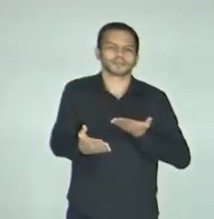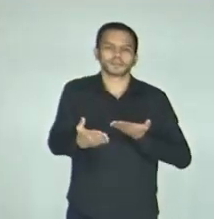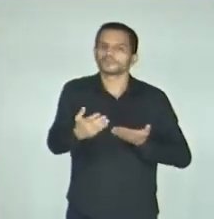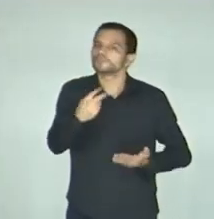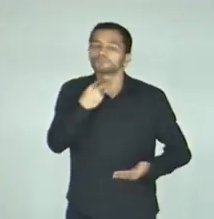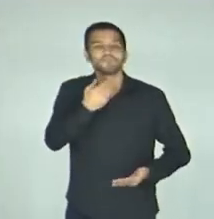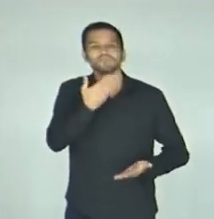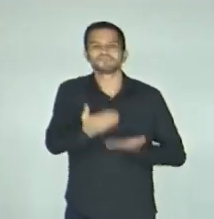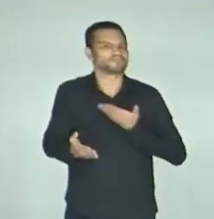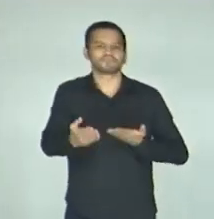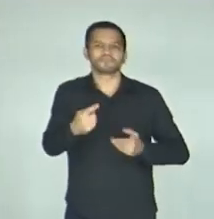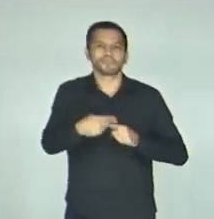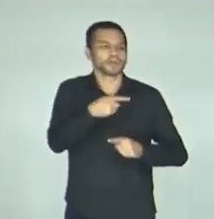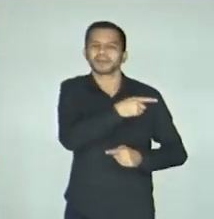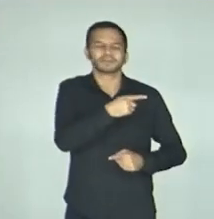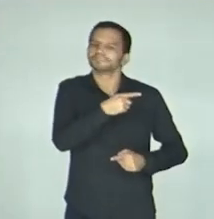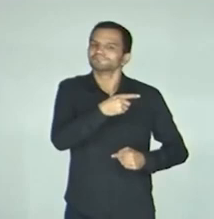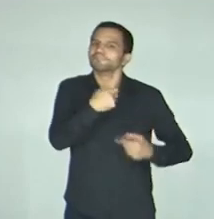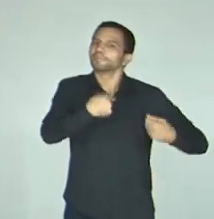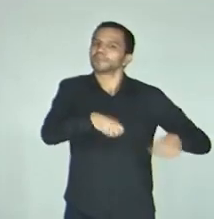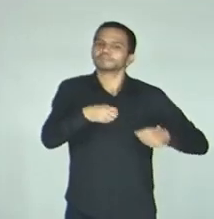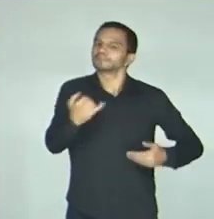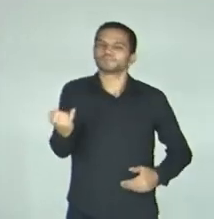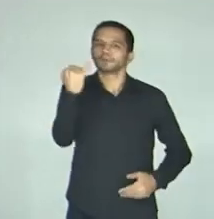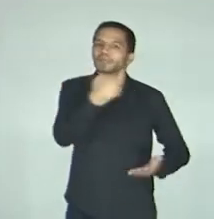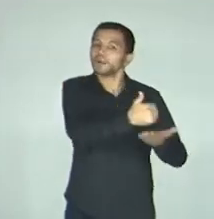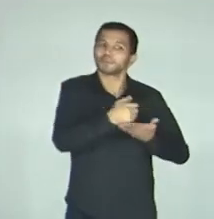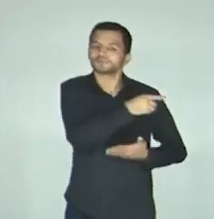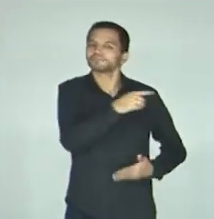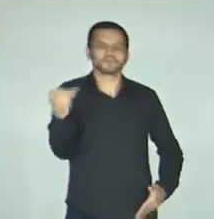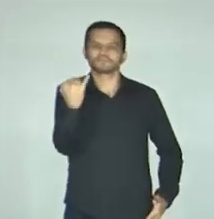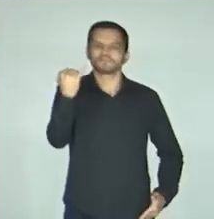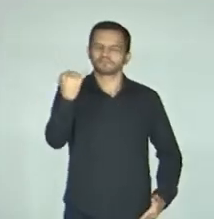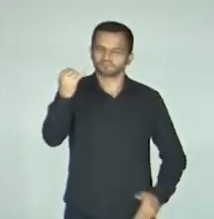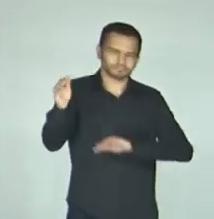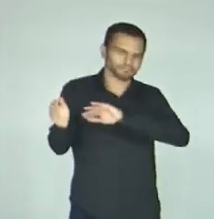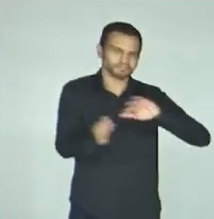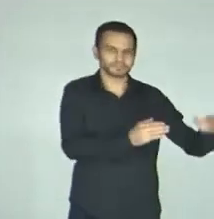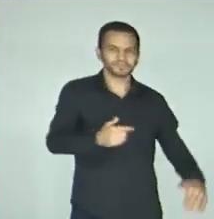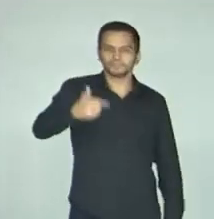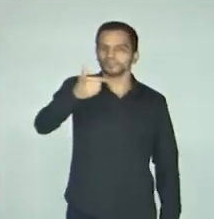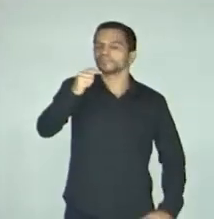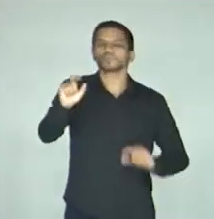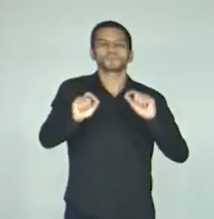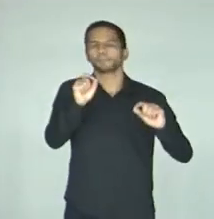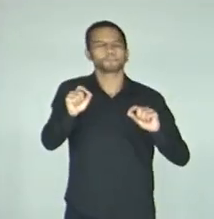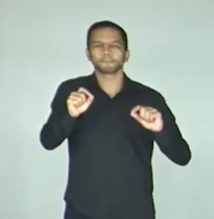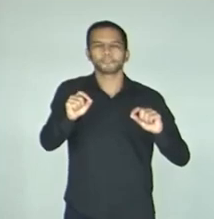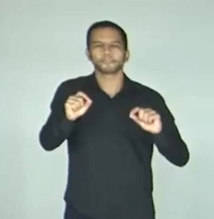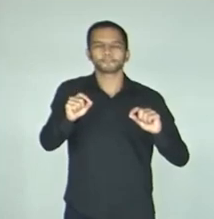você não sabe o quanto elas farão falta e em segundo lugar e como